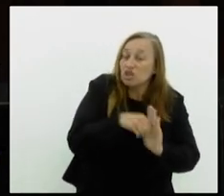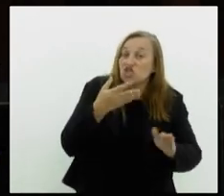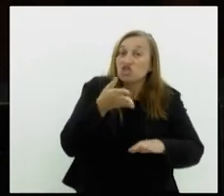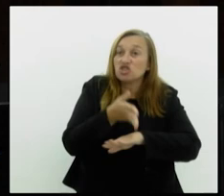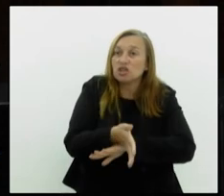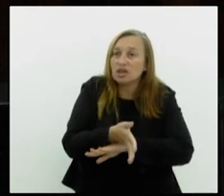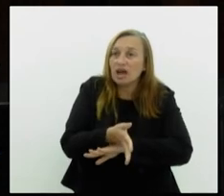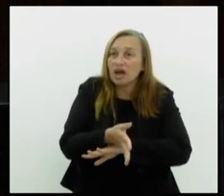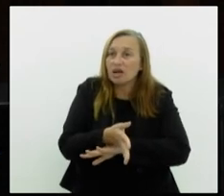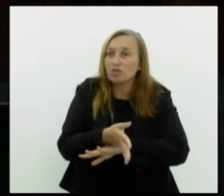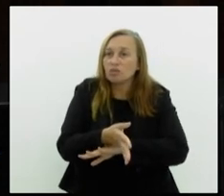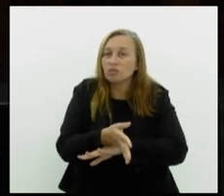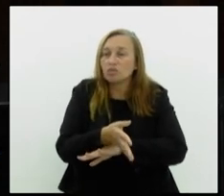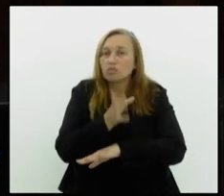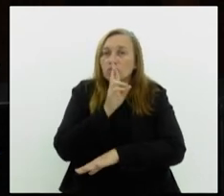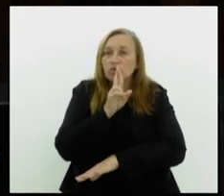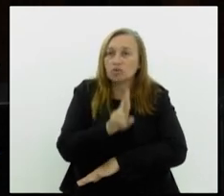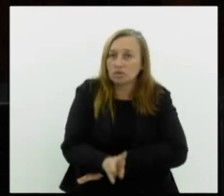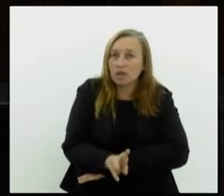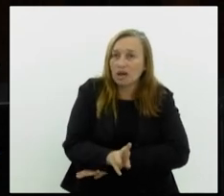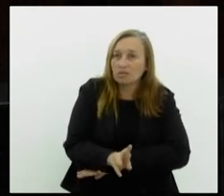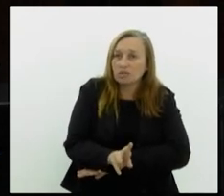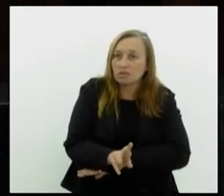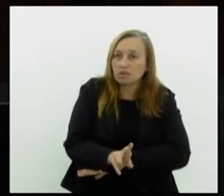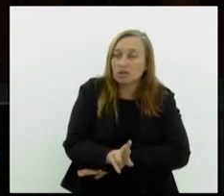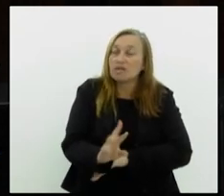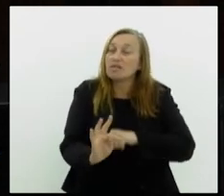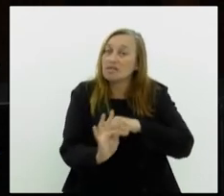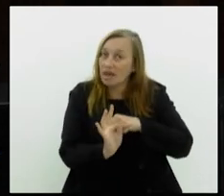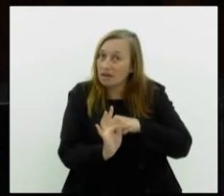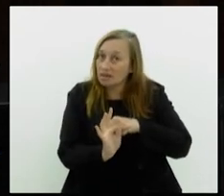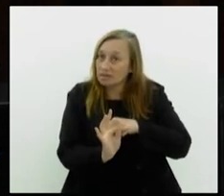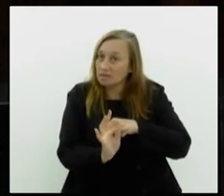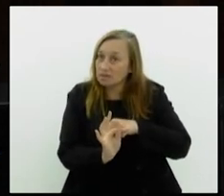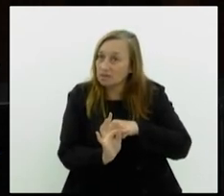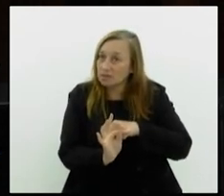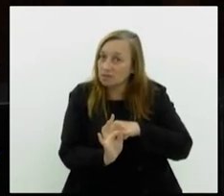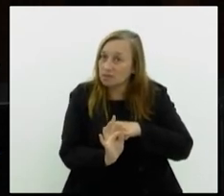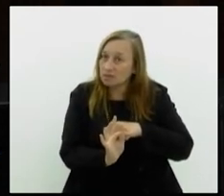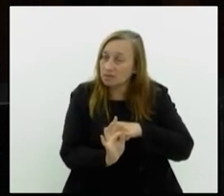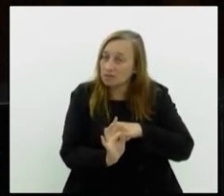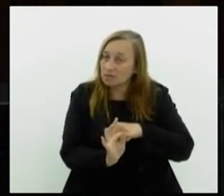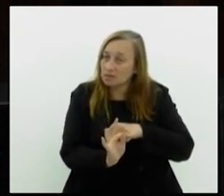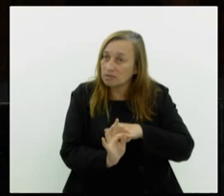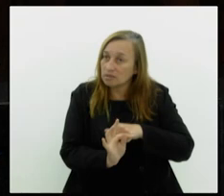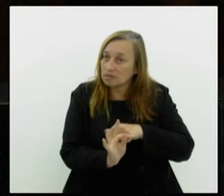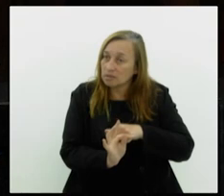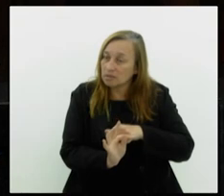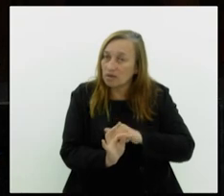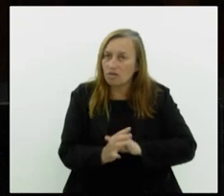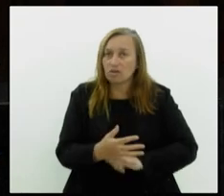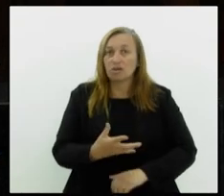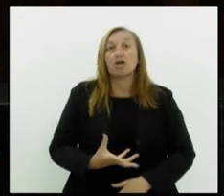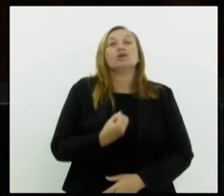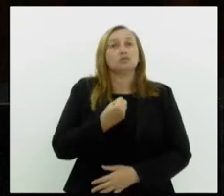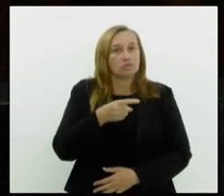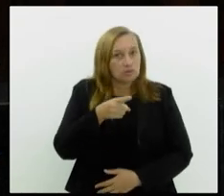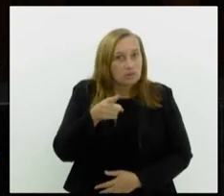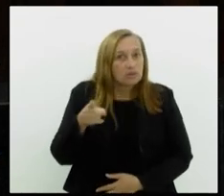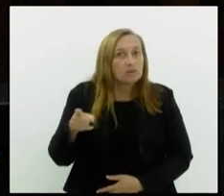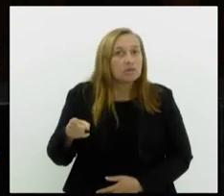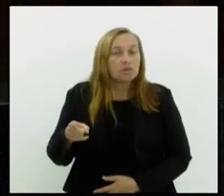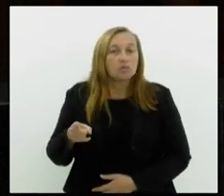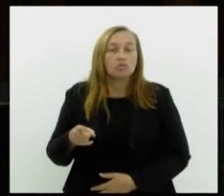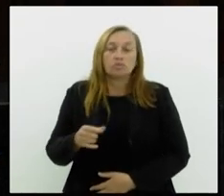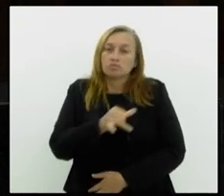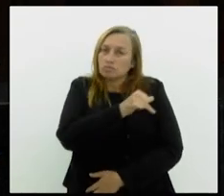chegaram a uma conclusão técnica de que, pasmem, o Rio